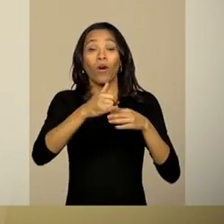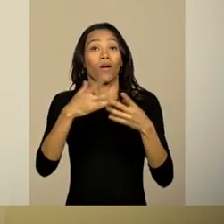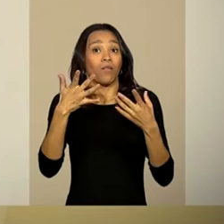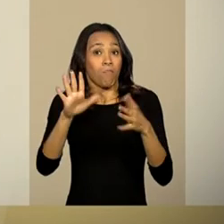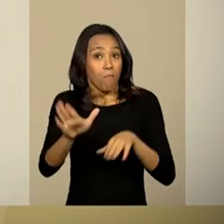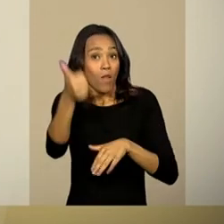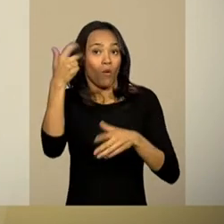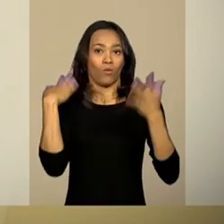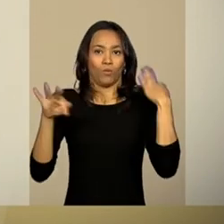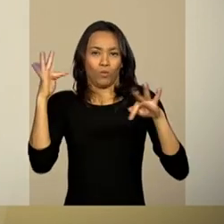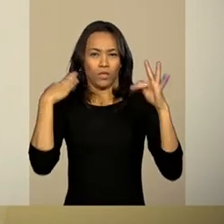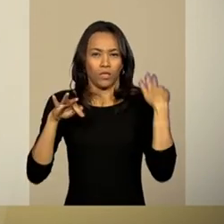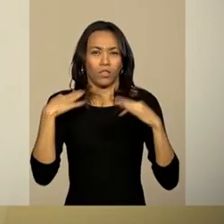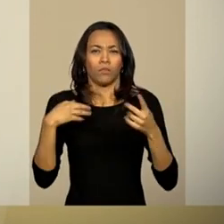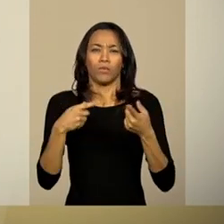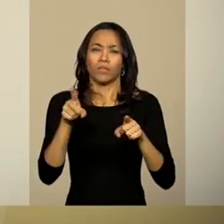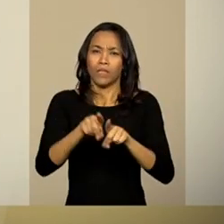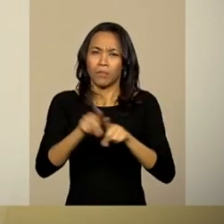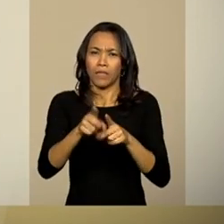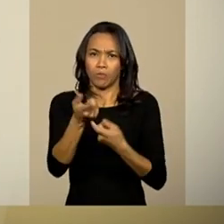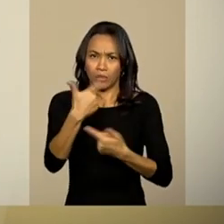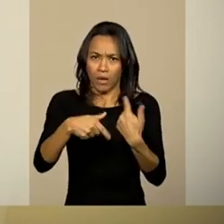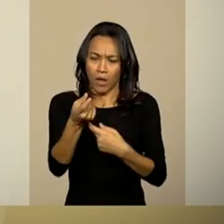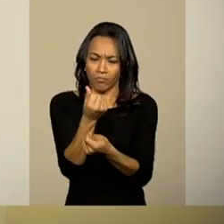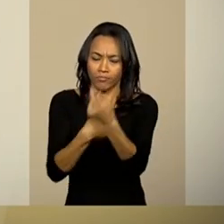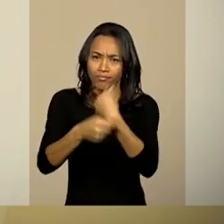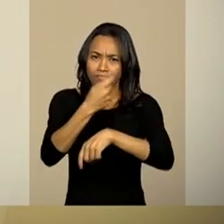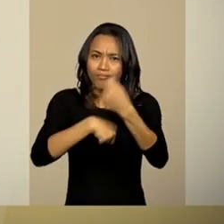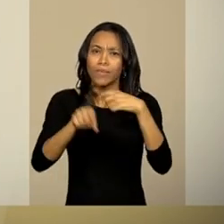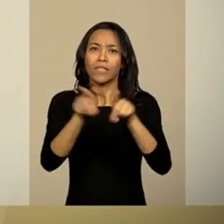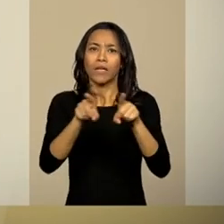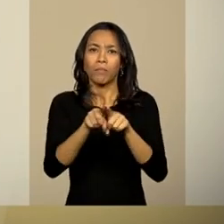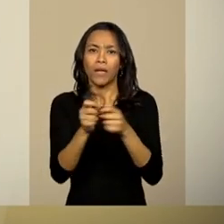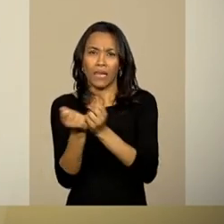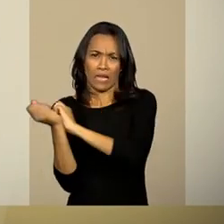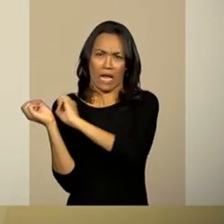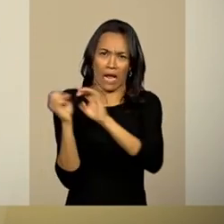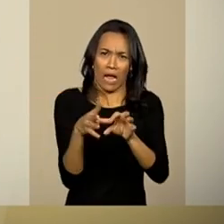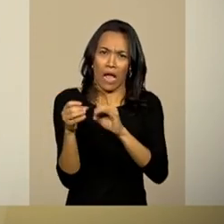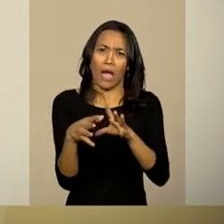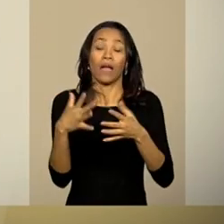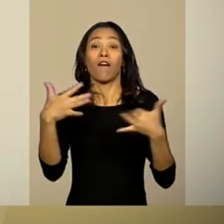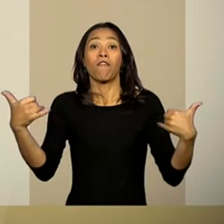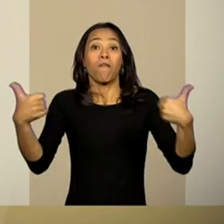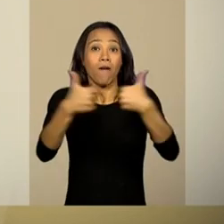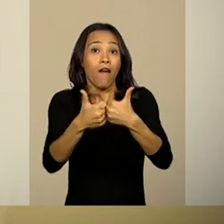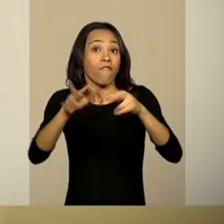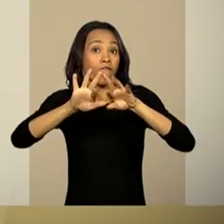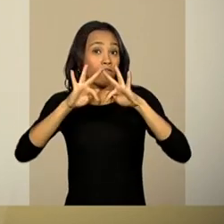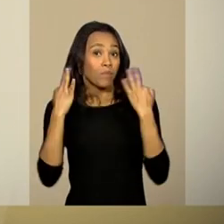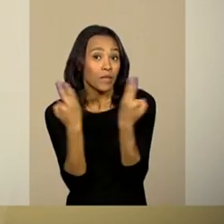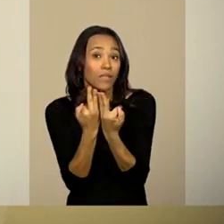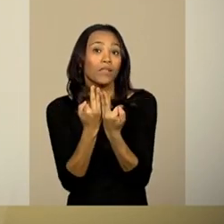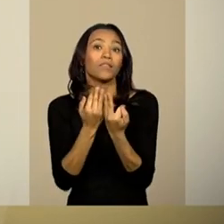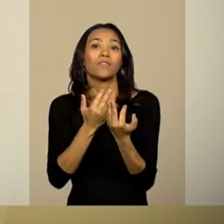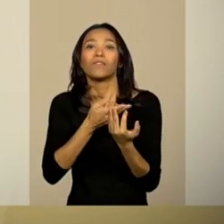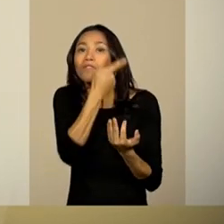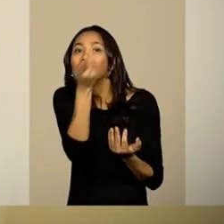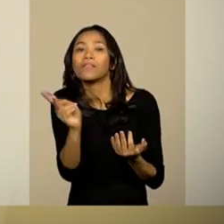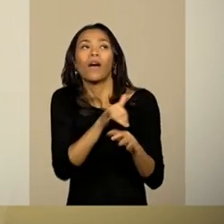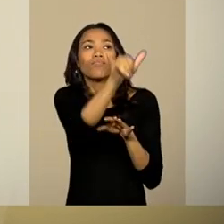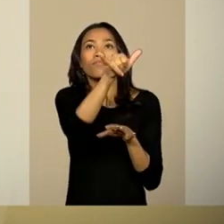negócio, aumenta a capacidade do transporte aéreo de cargas, aproxima famílias, conecta populações que